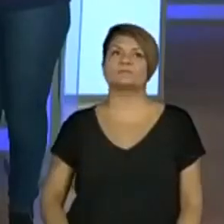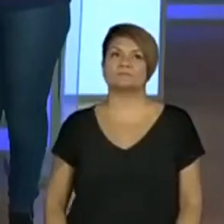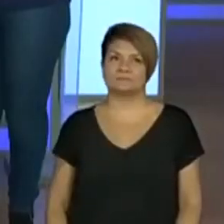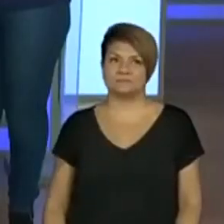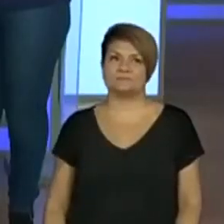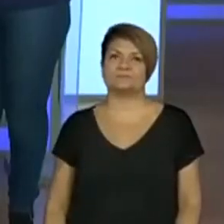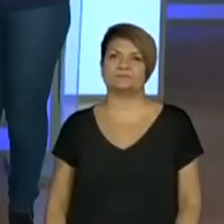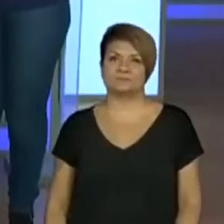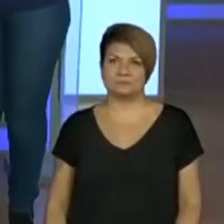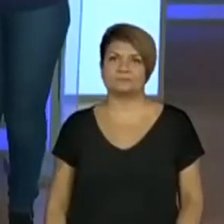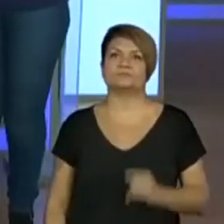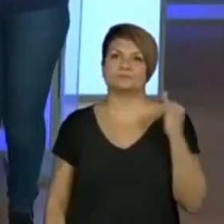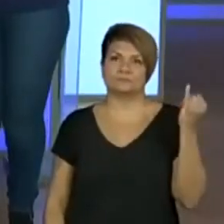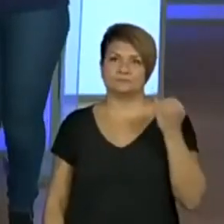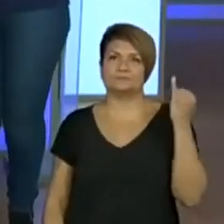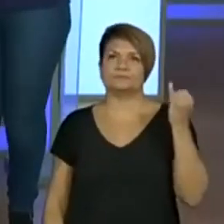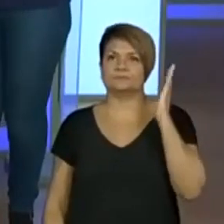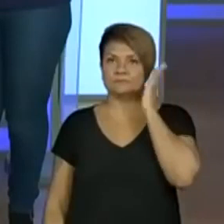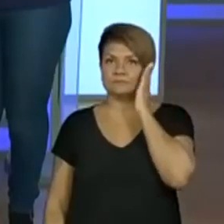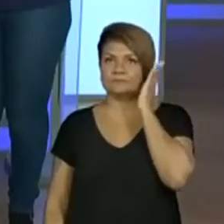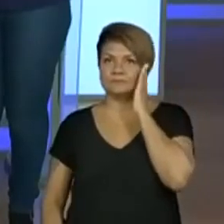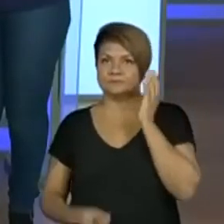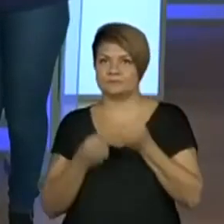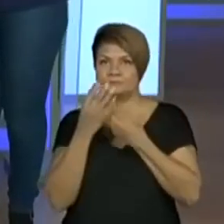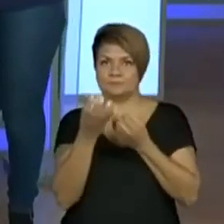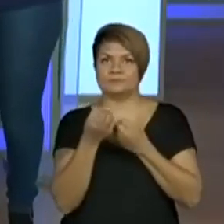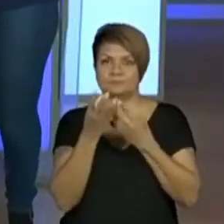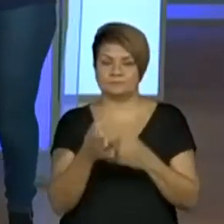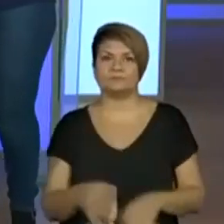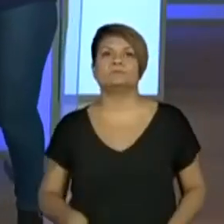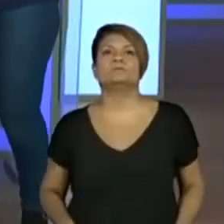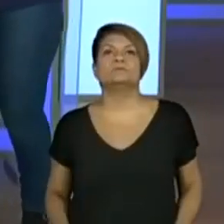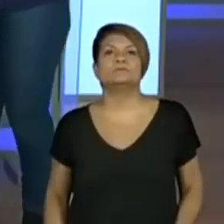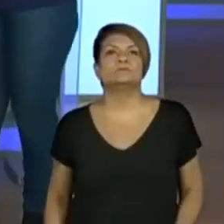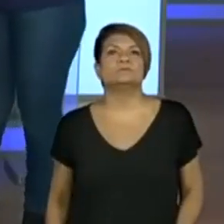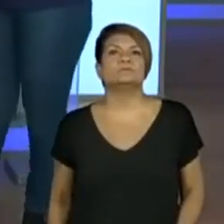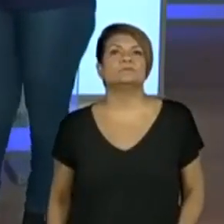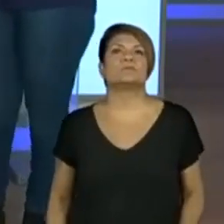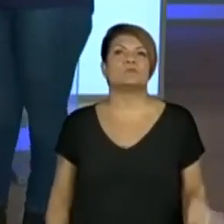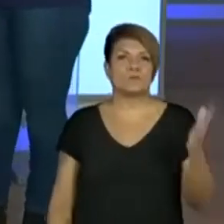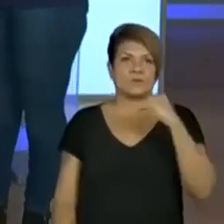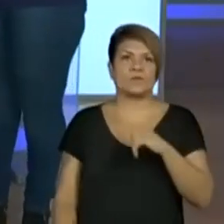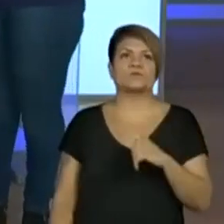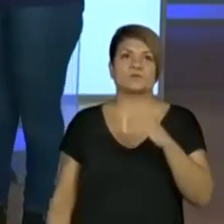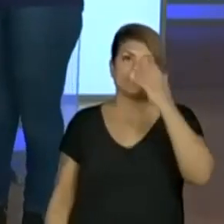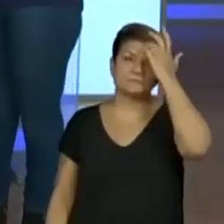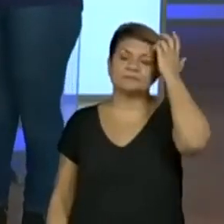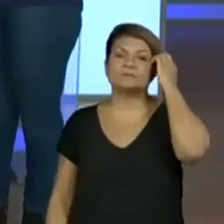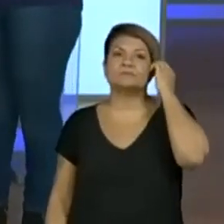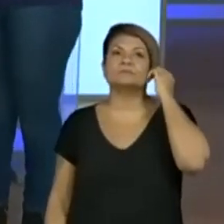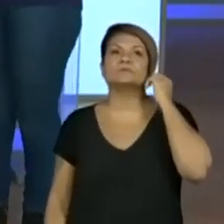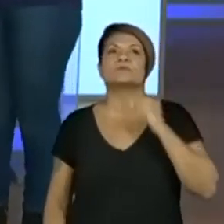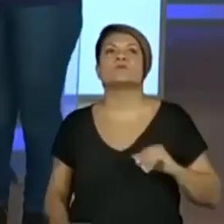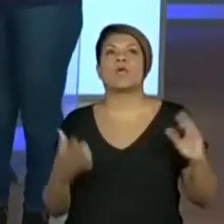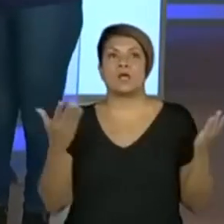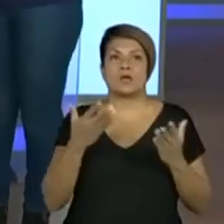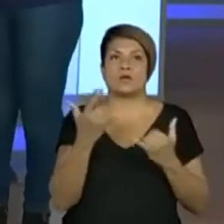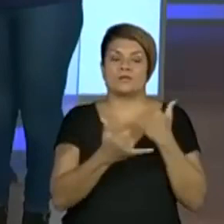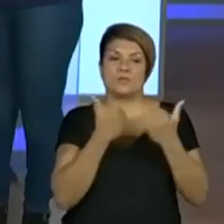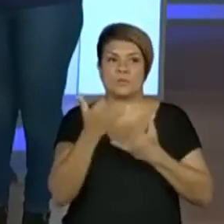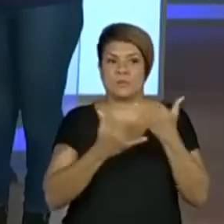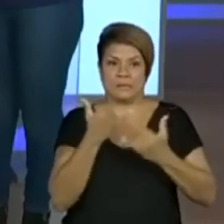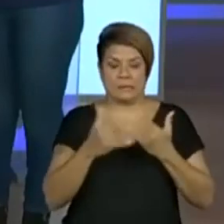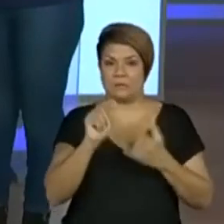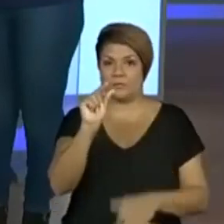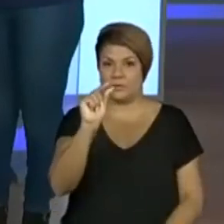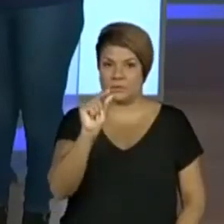em isso é muito importante a gente informações sobre essa caixa Sim vamos lá vamos a gente vai brincar aqui